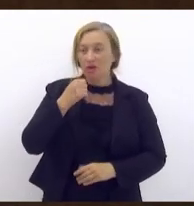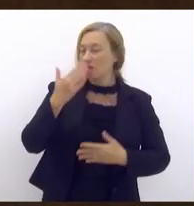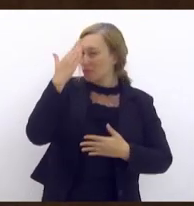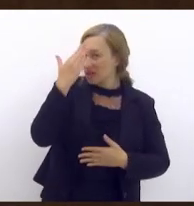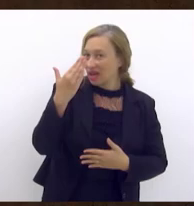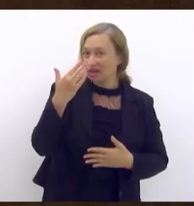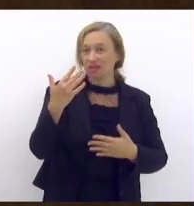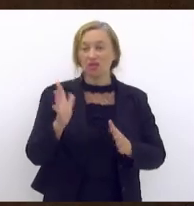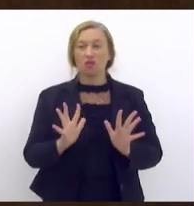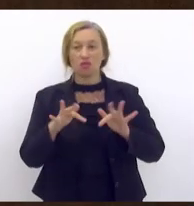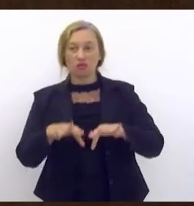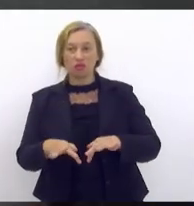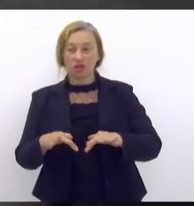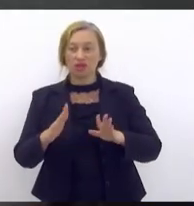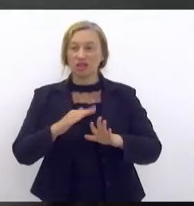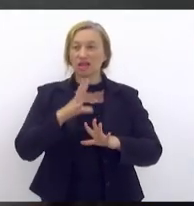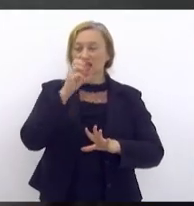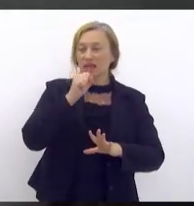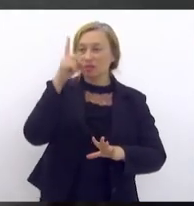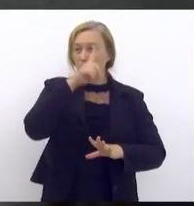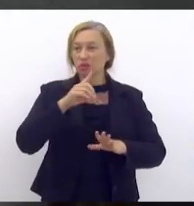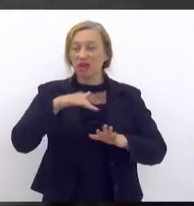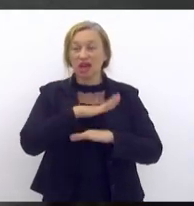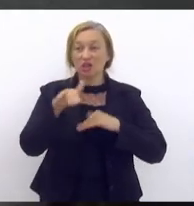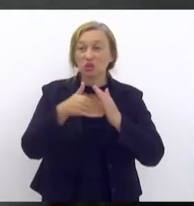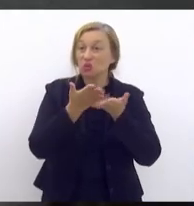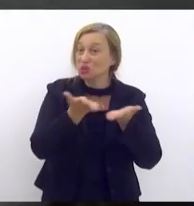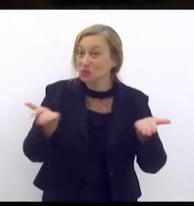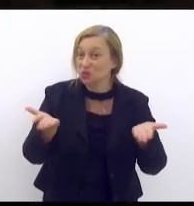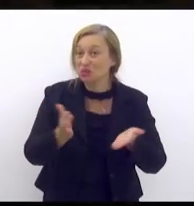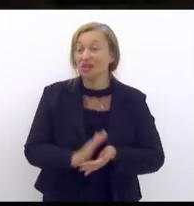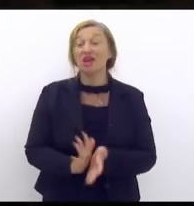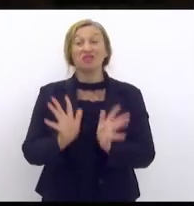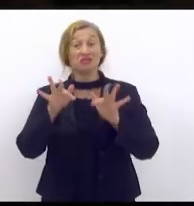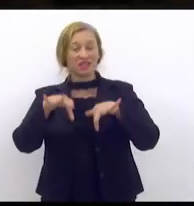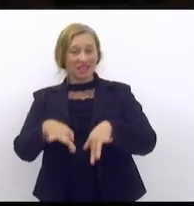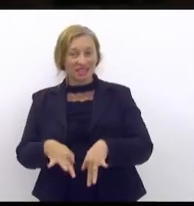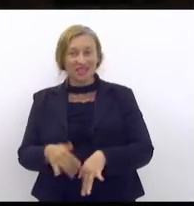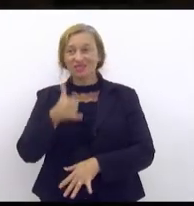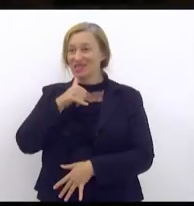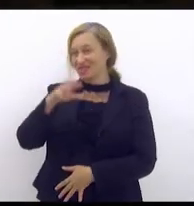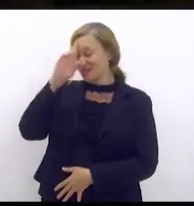excelente fim de semana a todos. Senhora Presidente, concluindo,